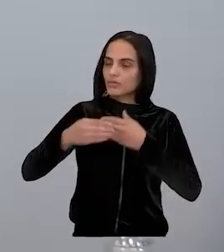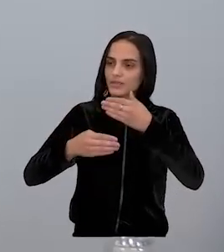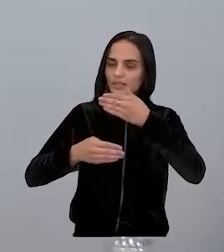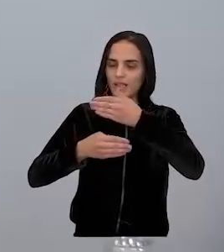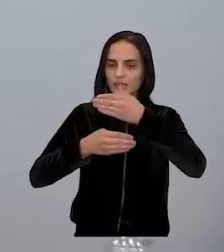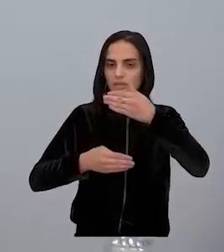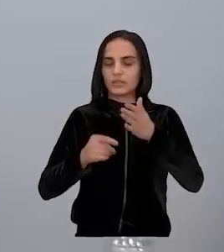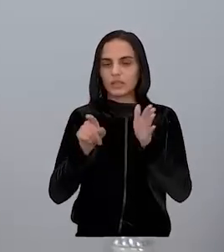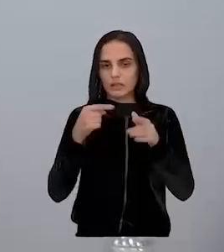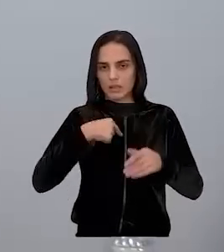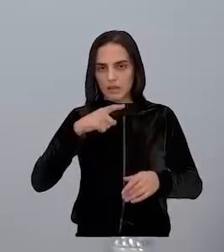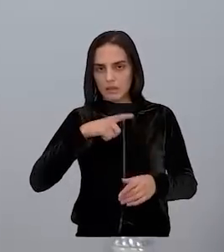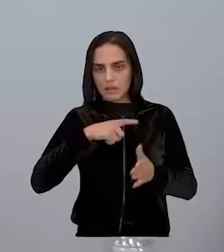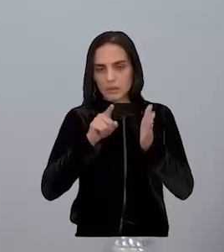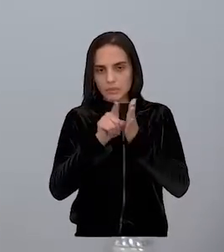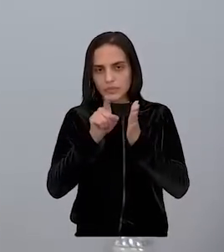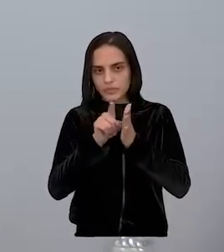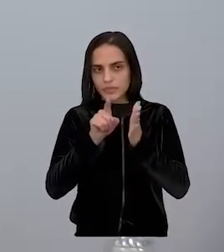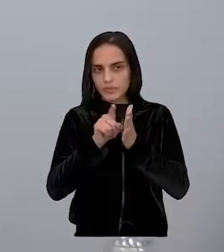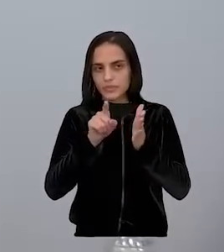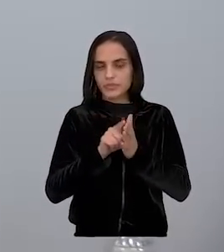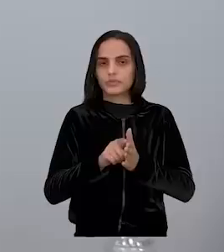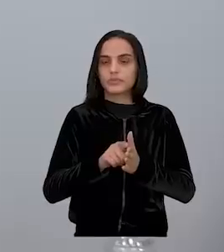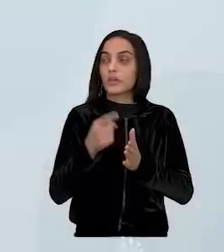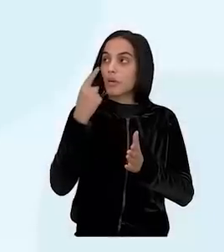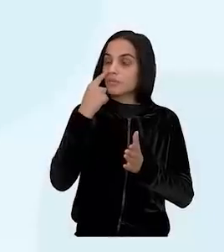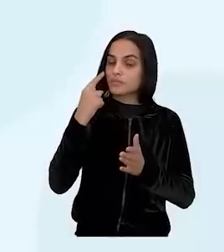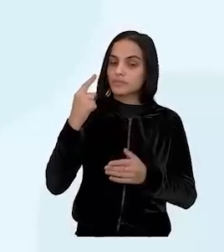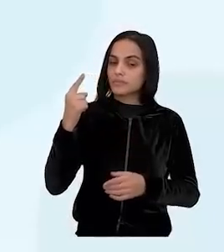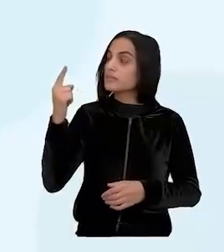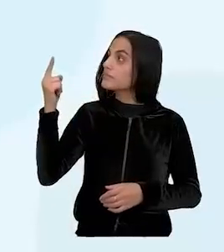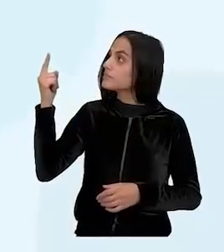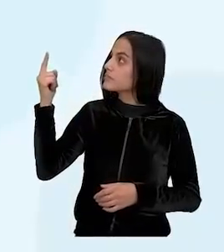tem uma perguntinha. Põe para mim, por favor. Desculpa aí.